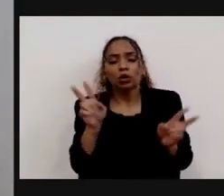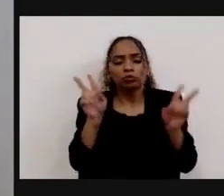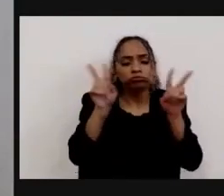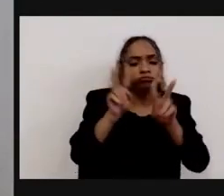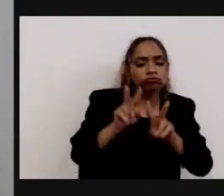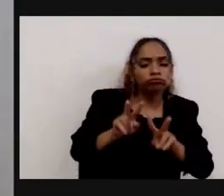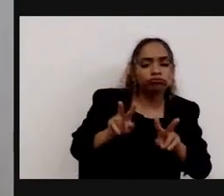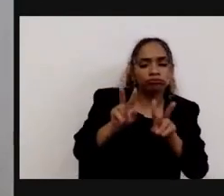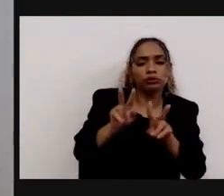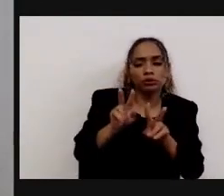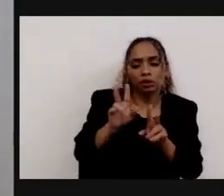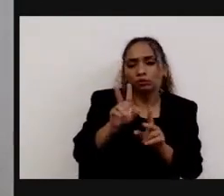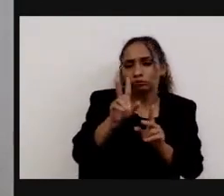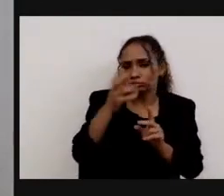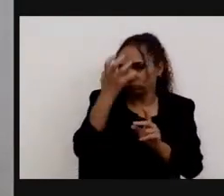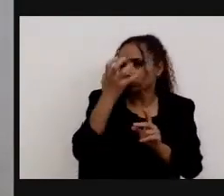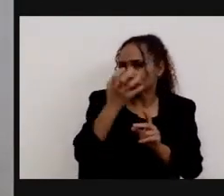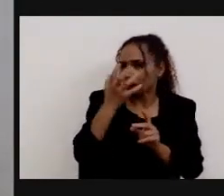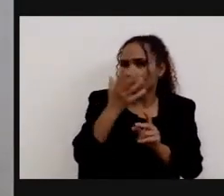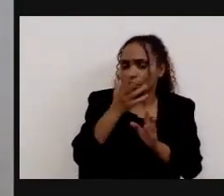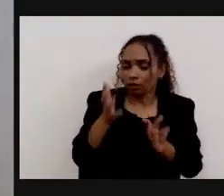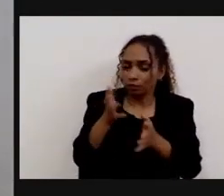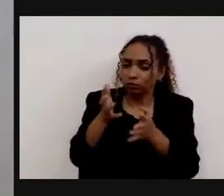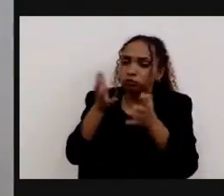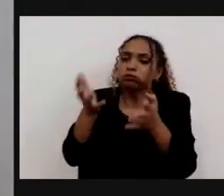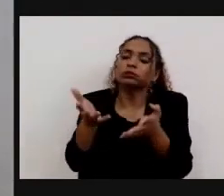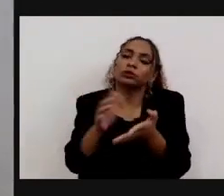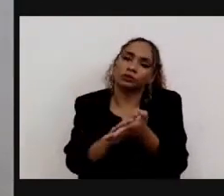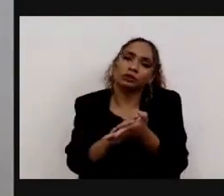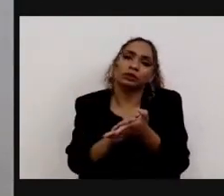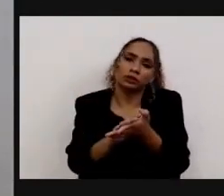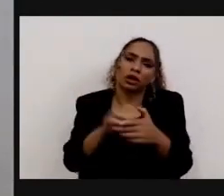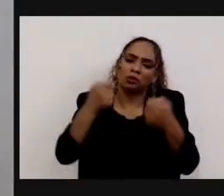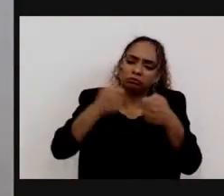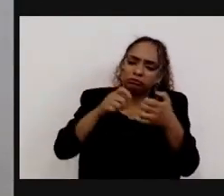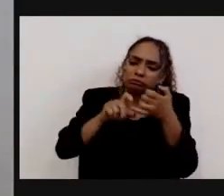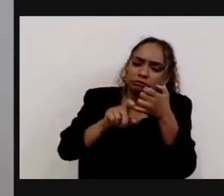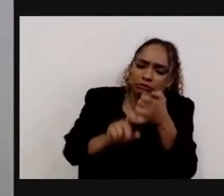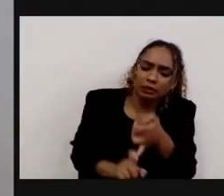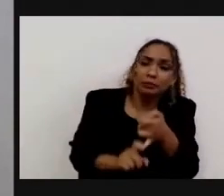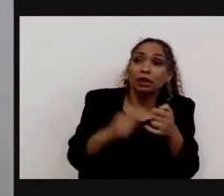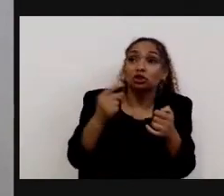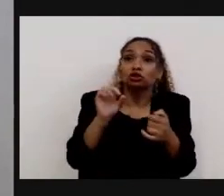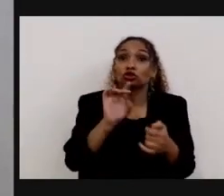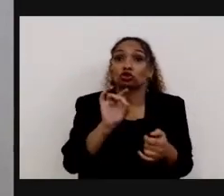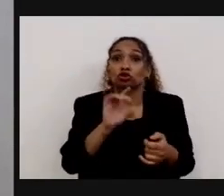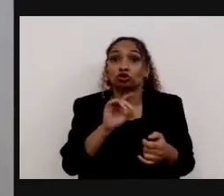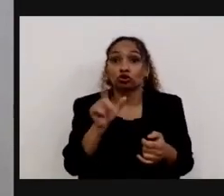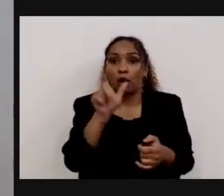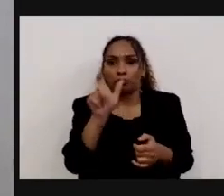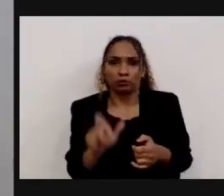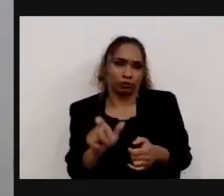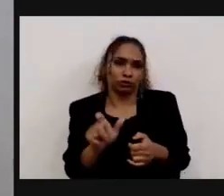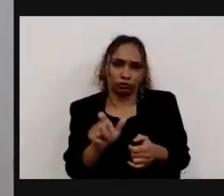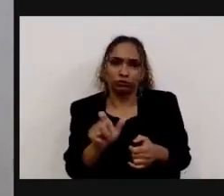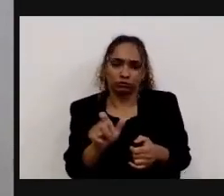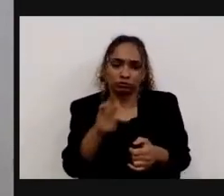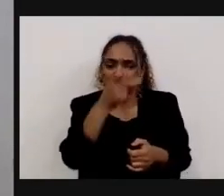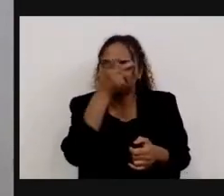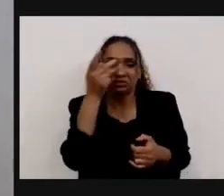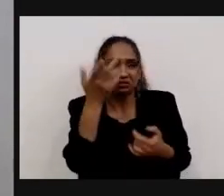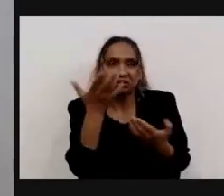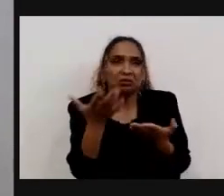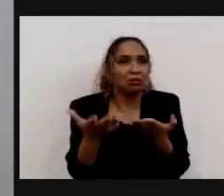olhar muito grande que a motivação engajamento é uma coisa que depende única exclusivamente dos indivíduos e as pessoas